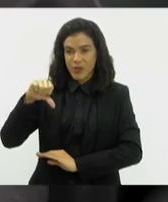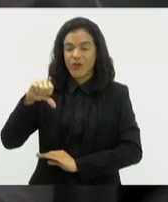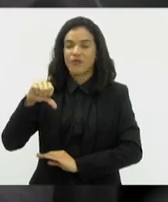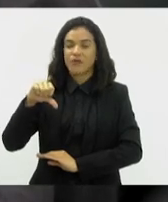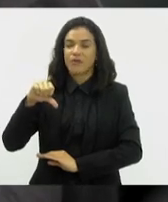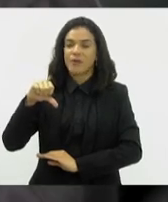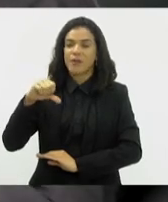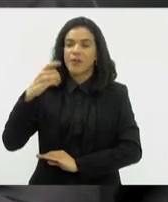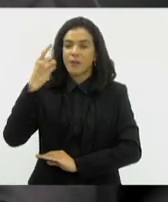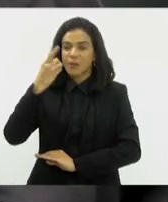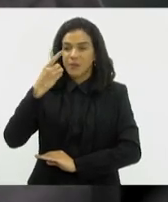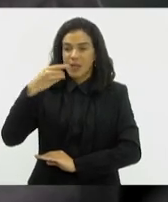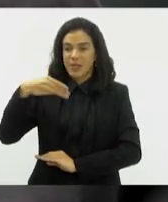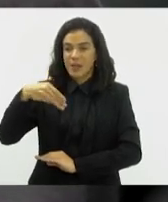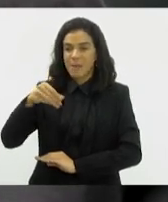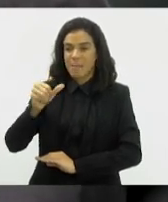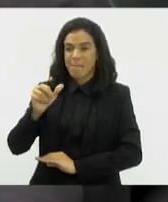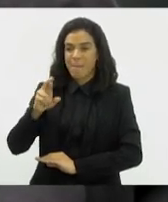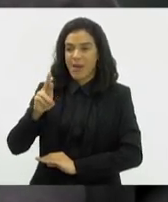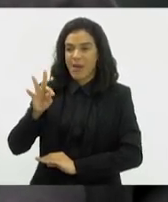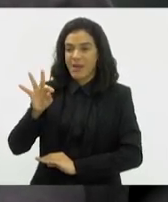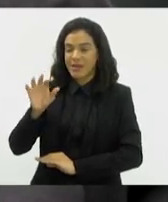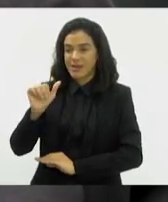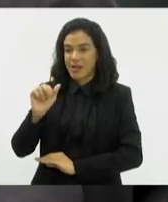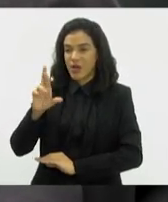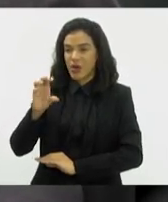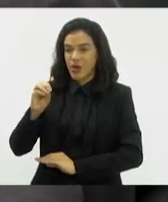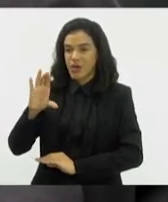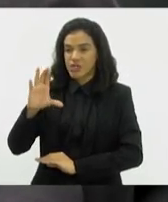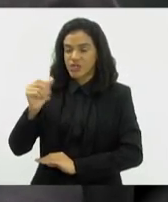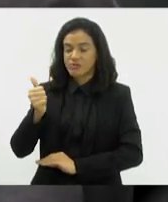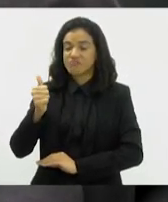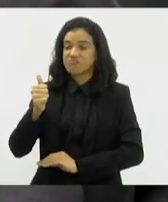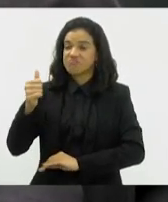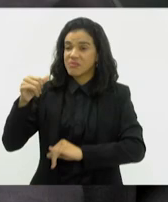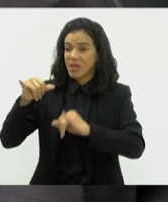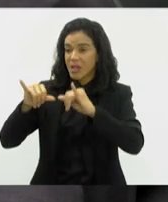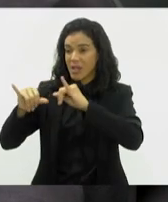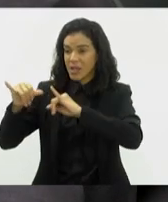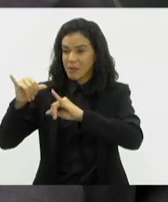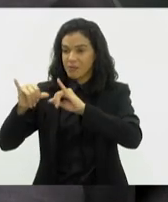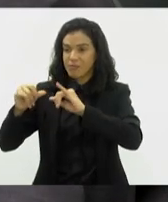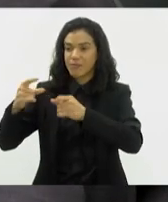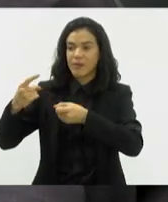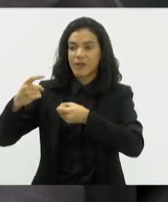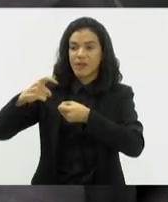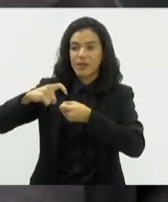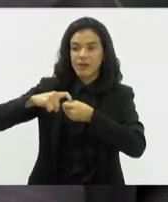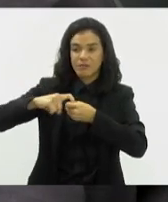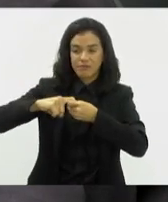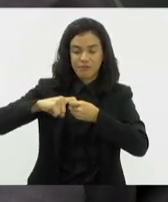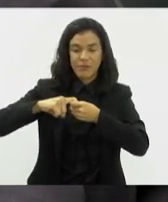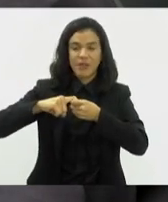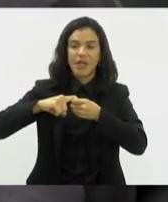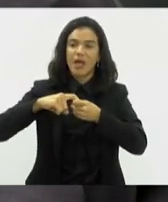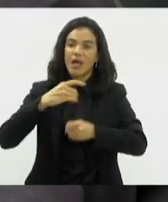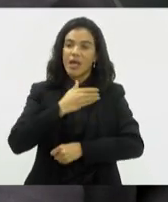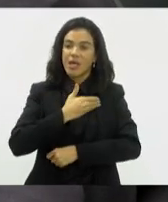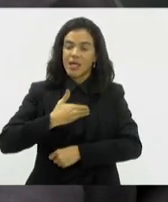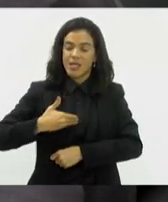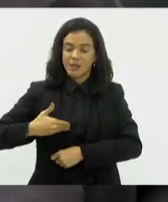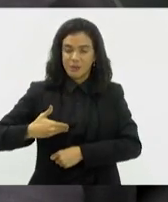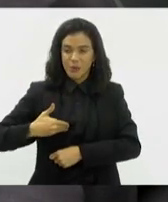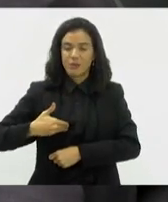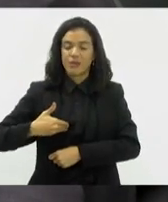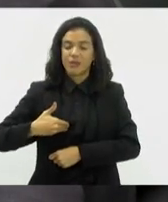Marta Rocha, que dispõe sobre a possibilidade de os laboratórios conveniados a rede pública do Estado